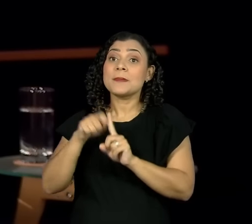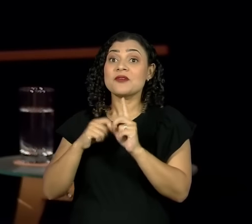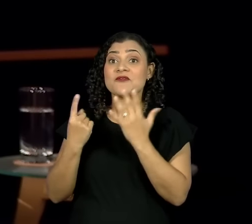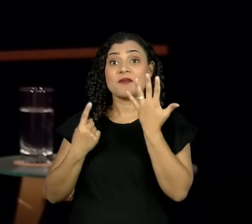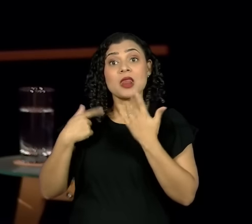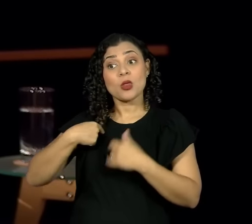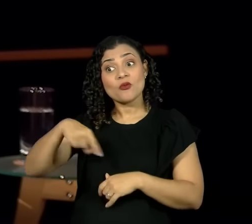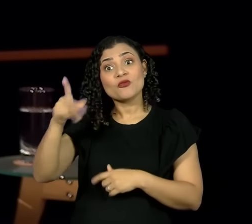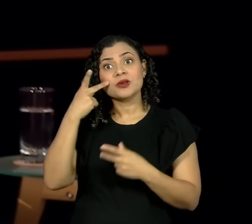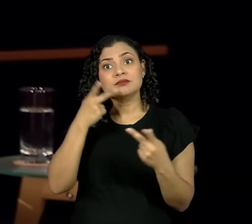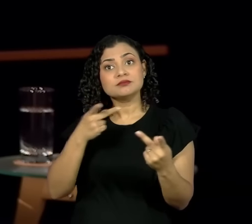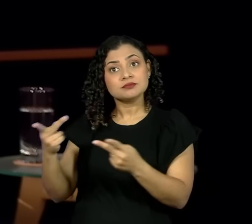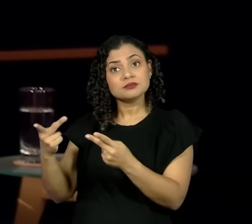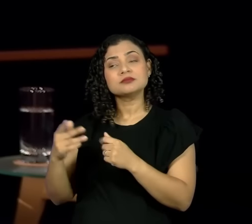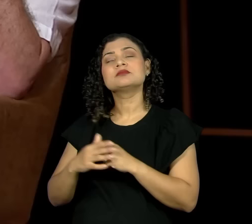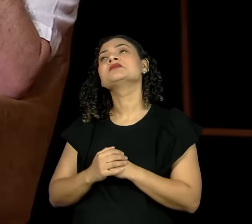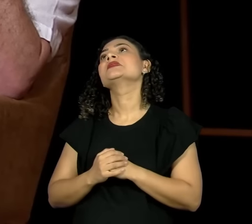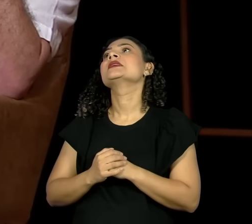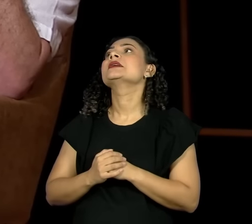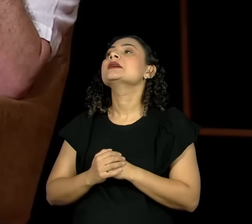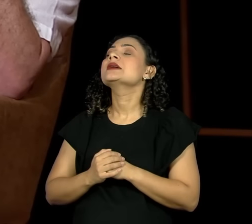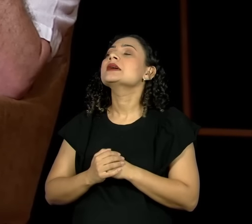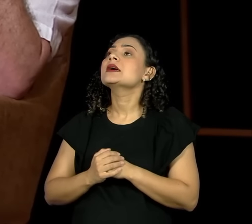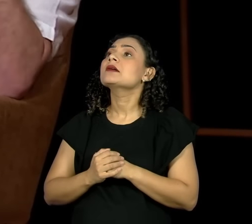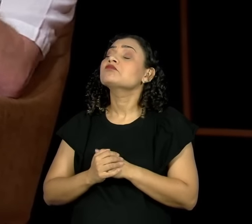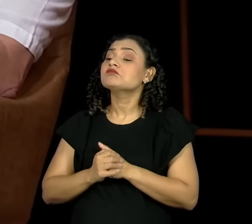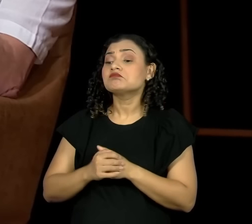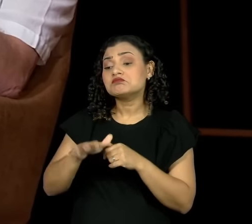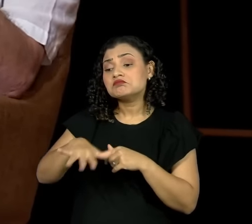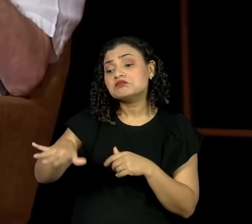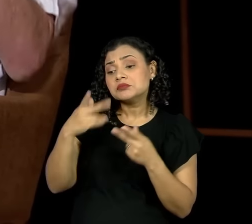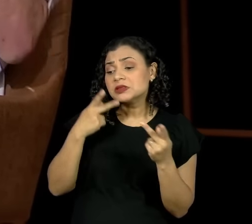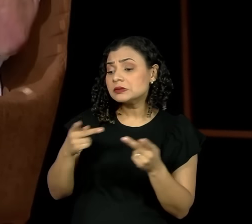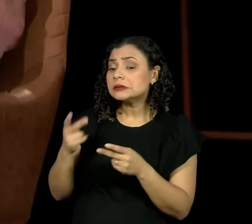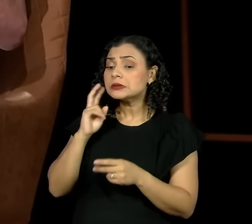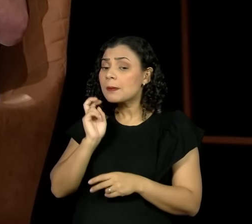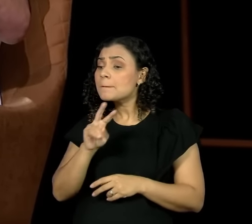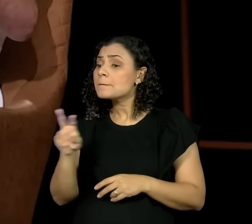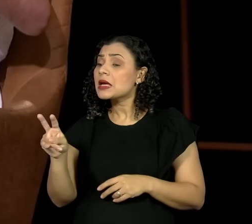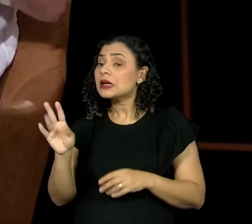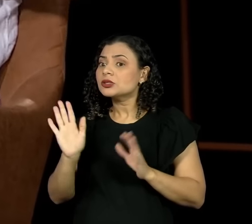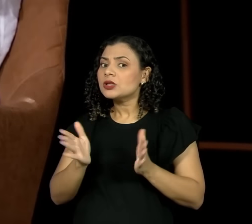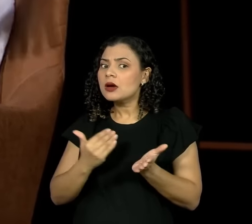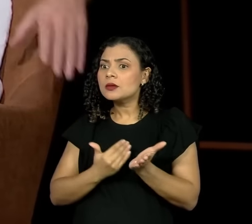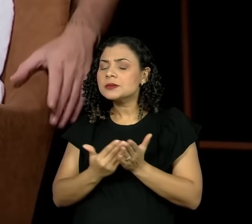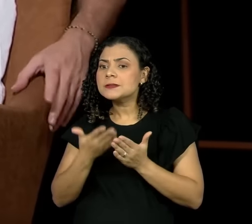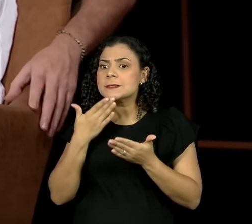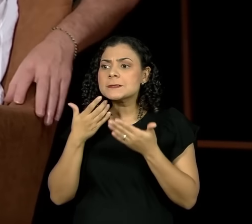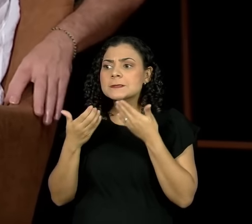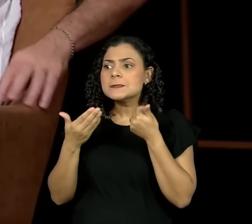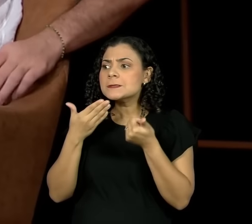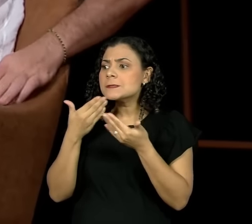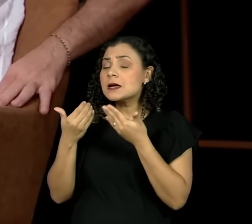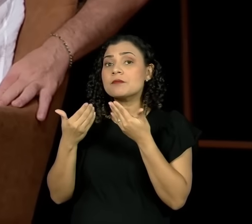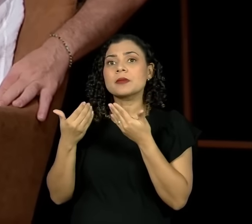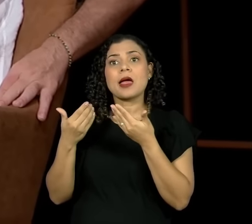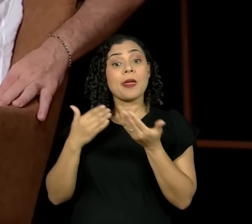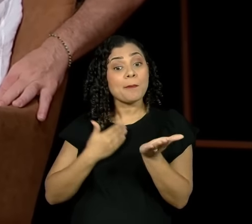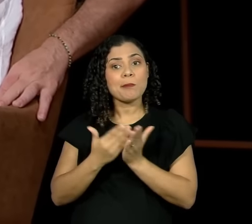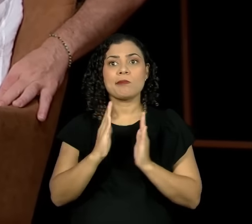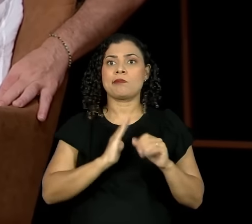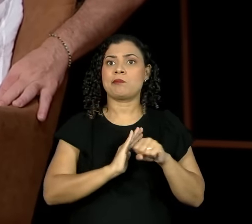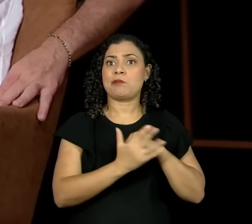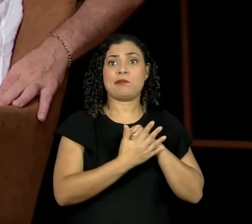conhecer e e já meio que mergulhei alium e aí quando veio a pandemia